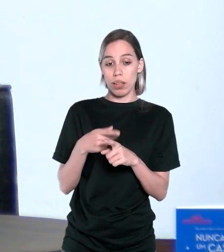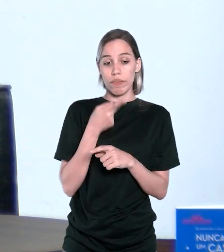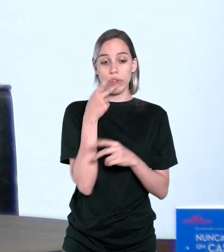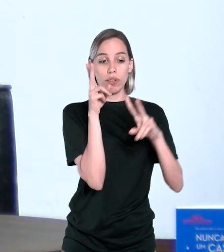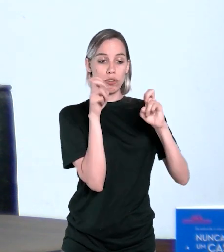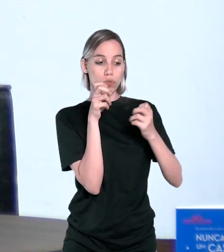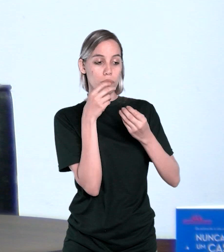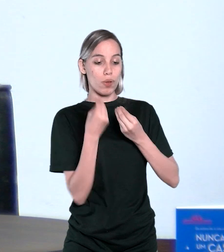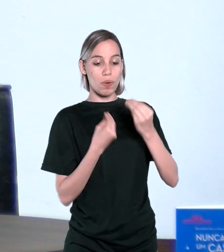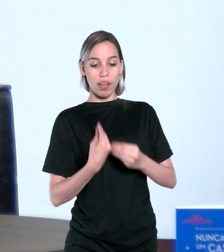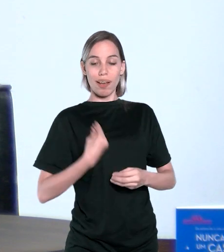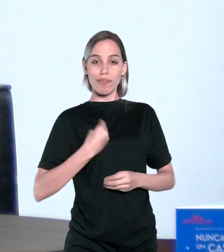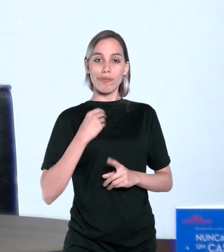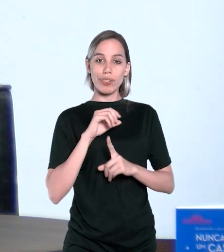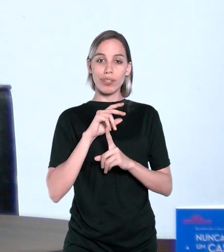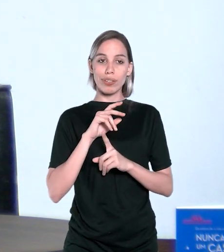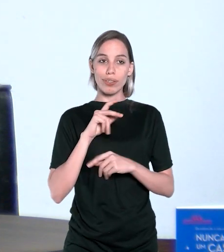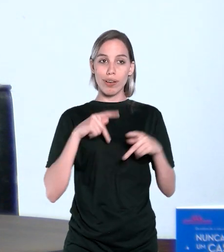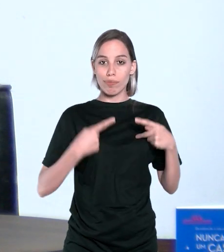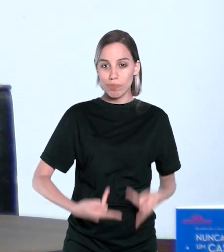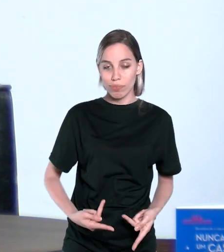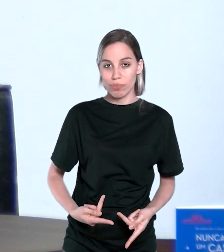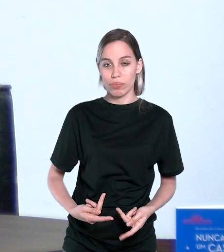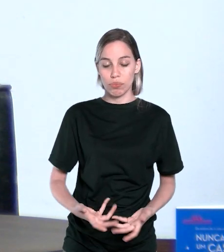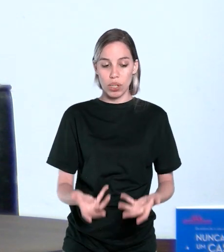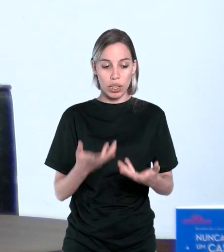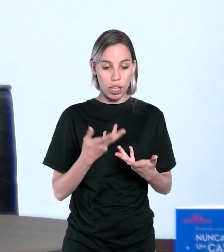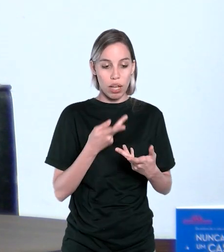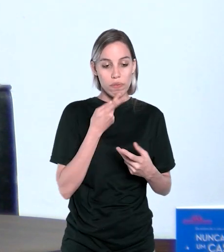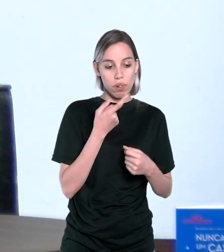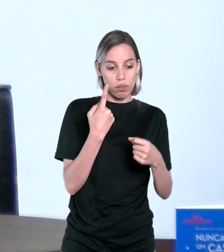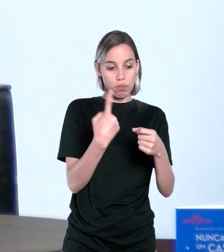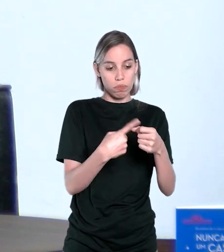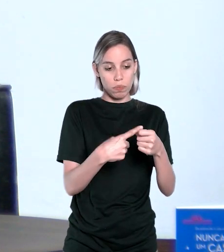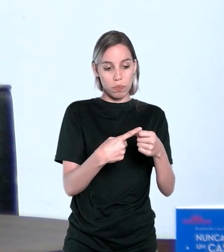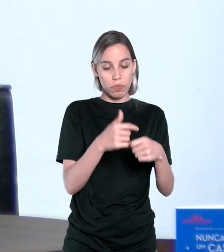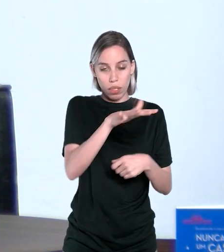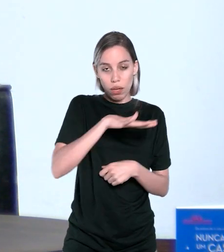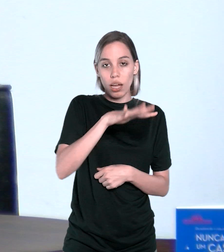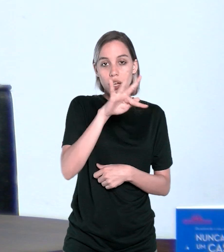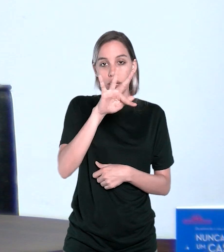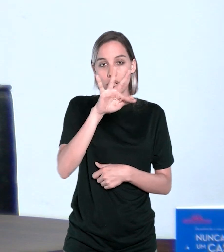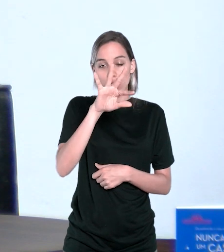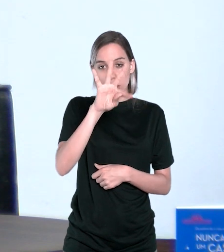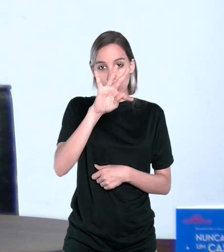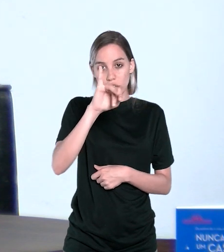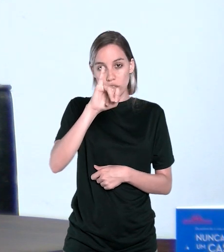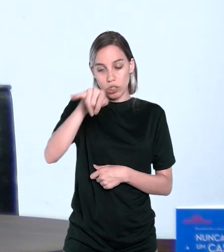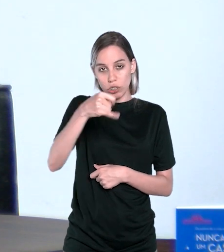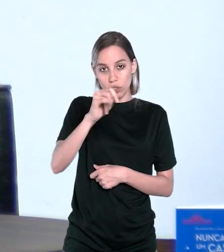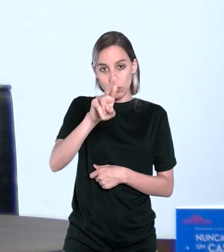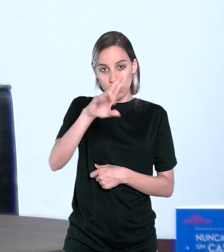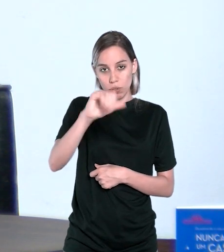humana. Eu acho que o que eu quero é falar sobre a Tijuca, que é esse bairro, e falar sobre as relações